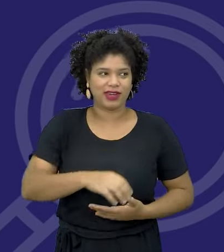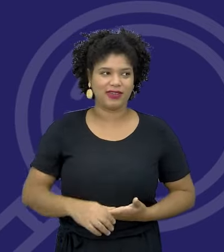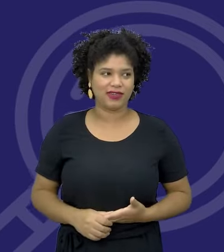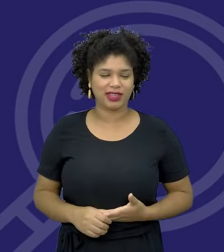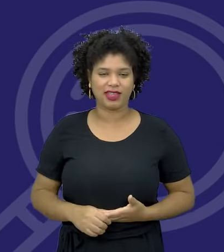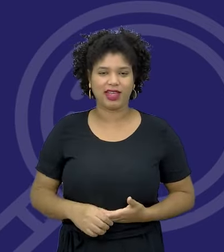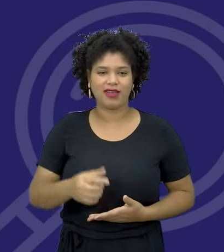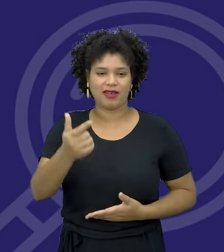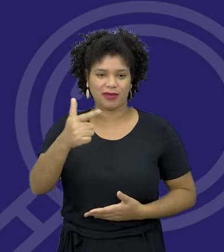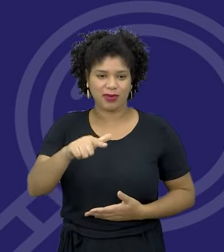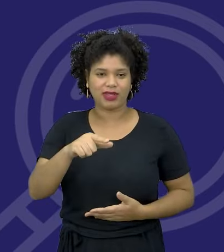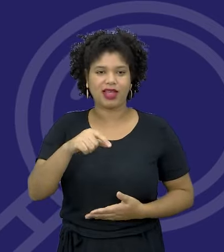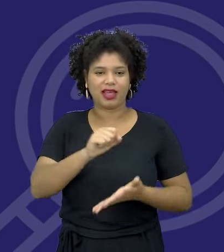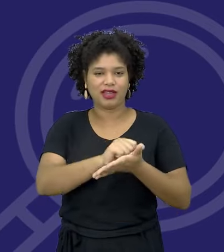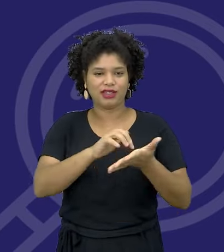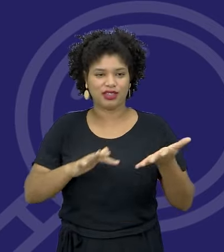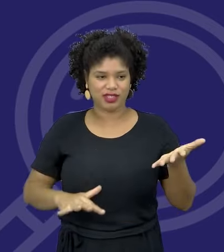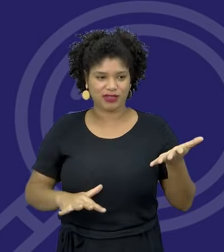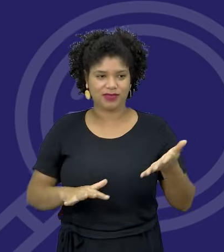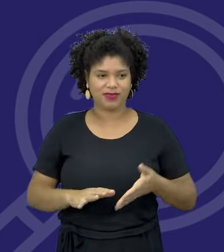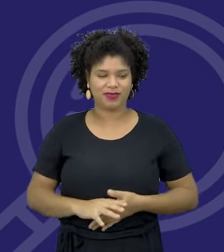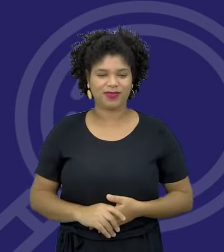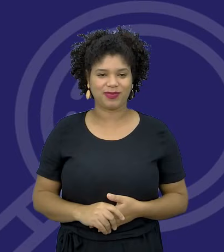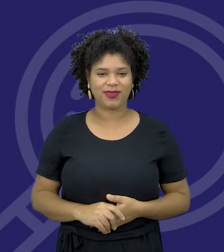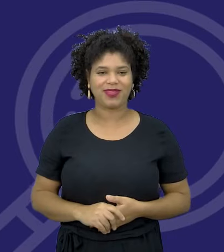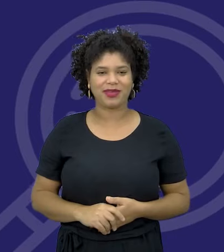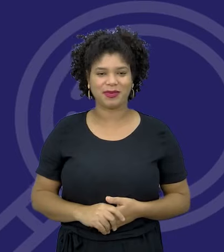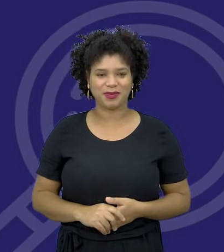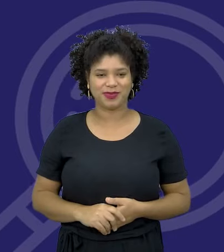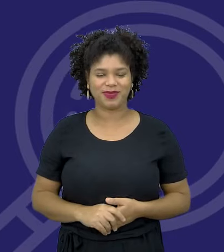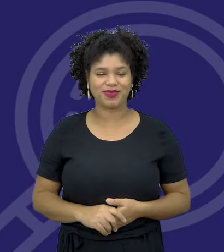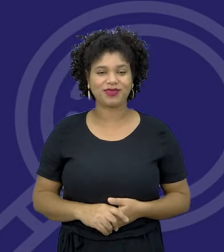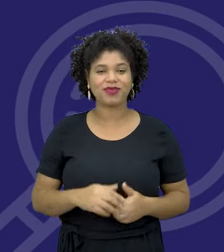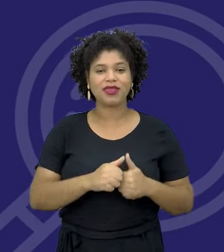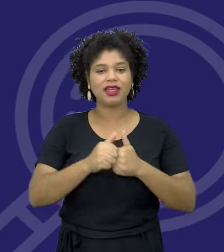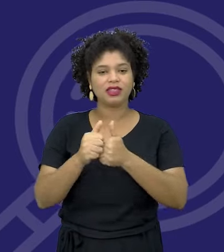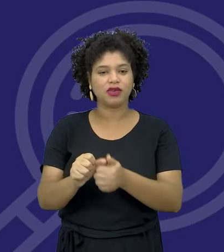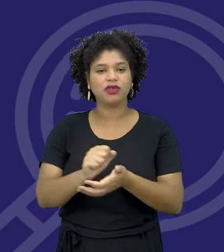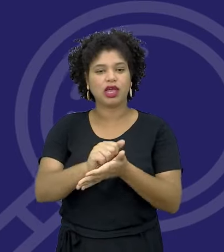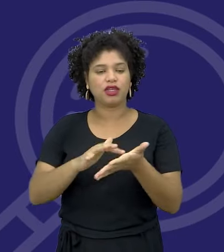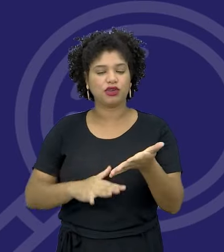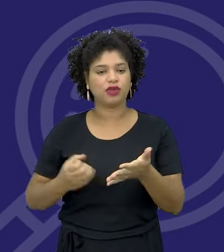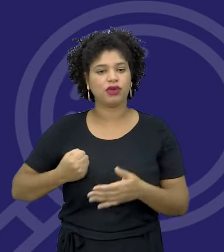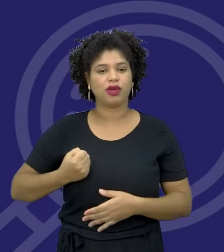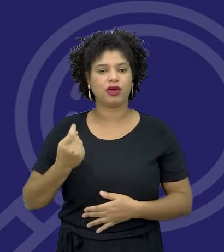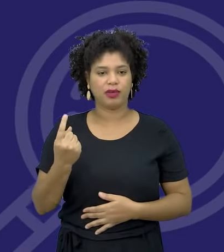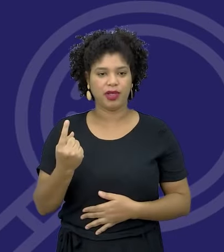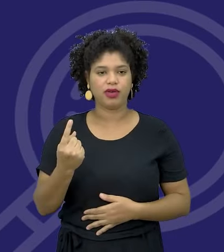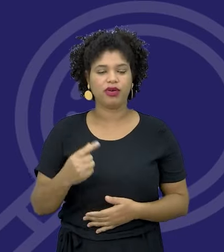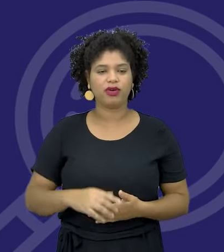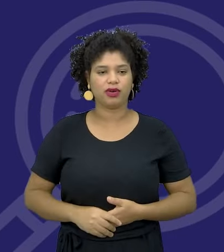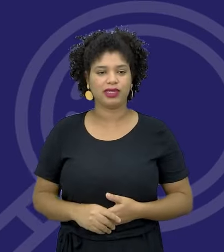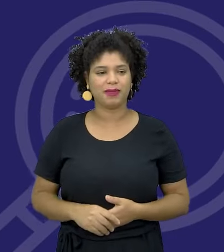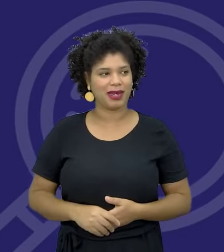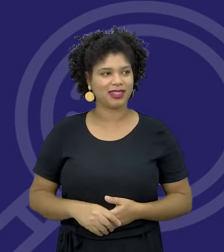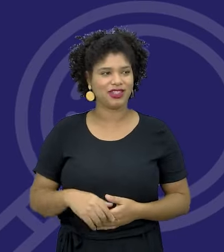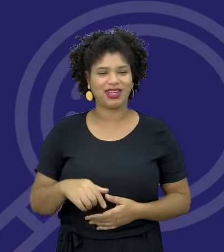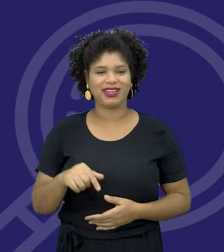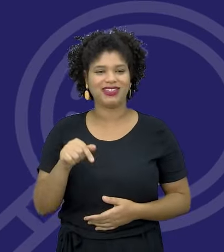atividade 3, né, da sequência de atividades 1, da aula 7 e